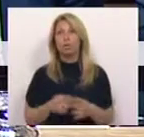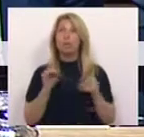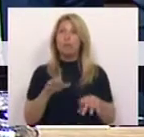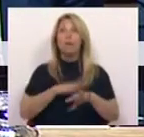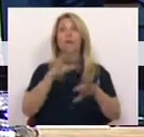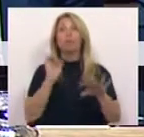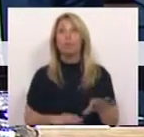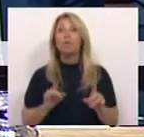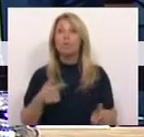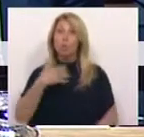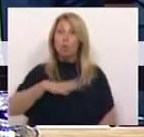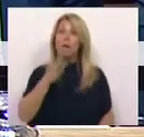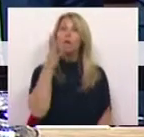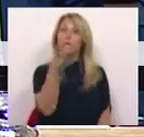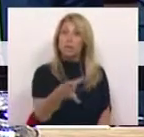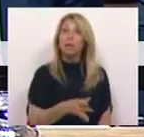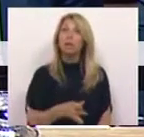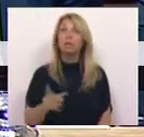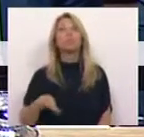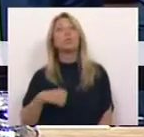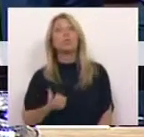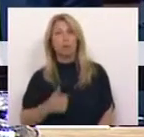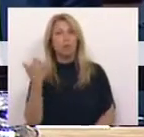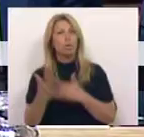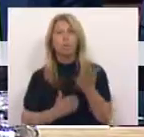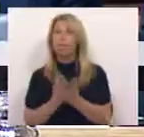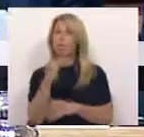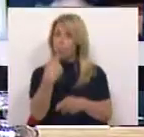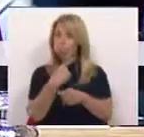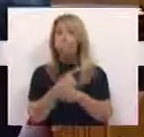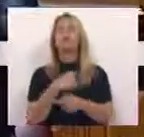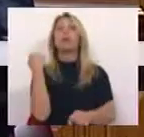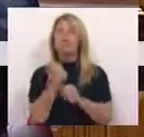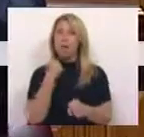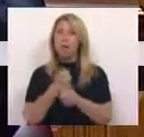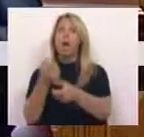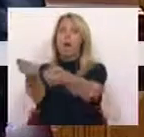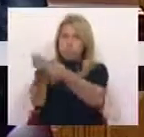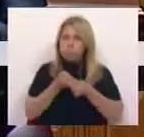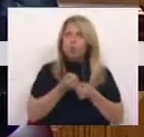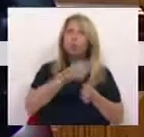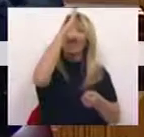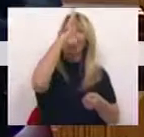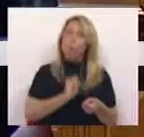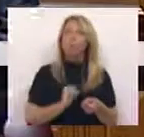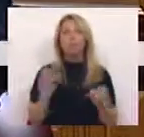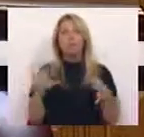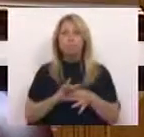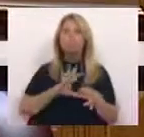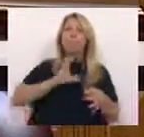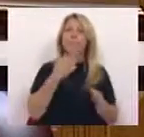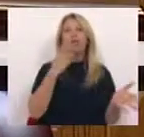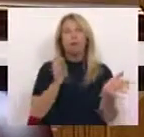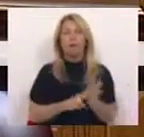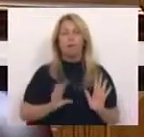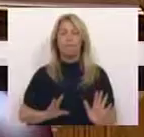sentido, aquilo que eu quero dizer é que os Verdes continuarão esse trabalho de puxar o Governo para o país real. Há